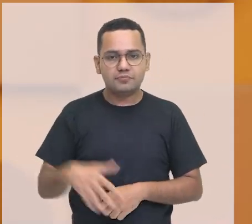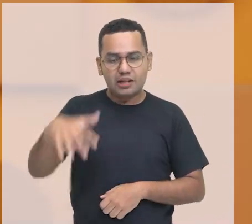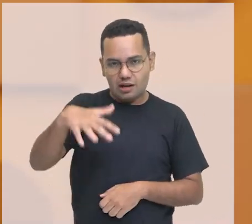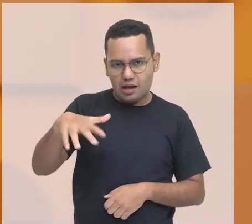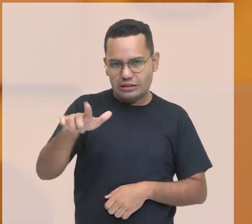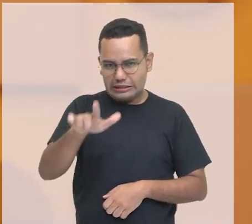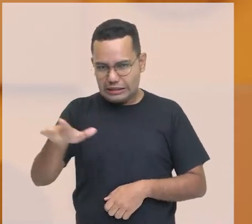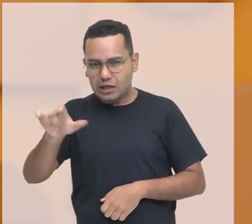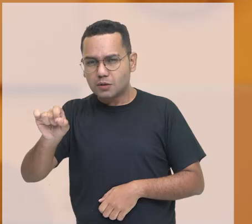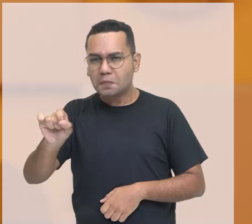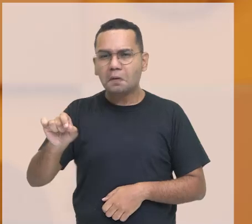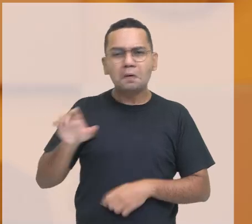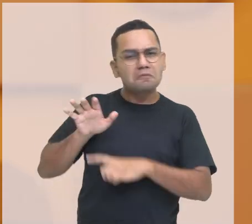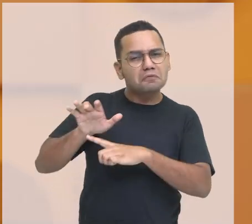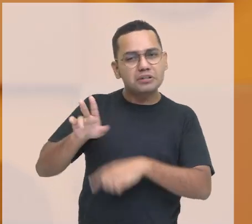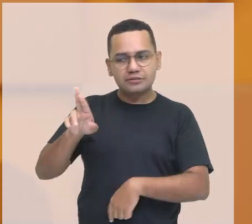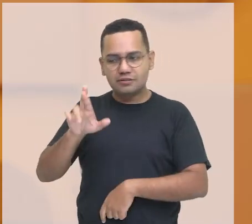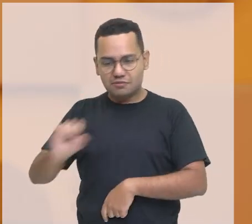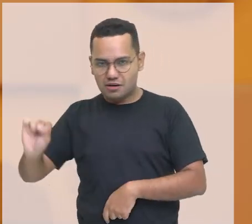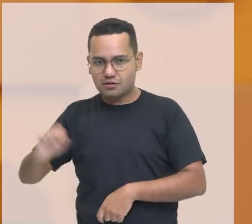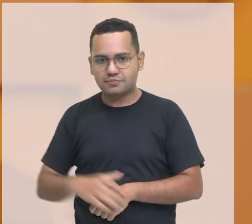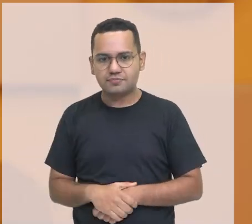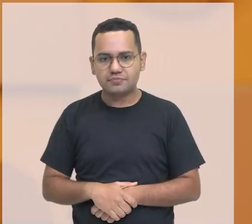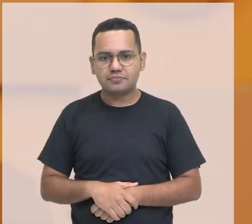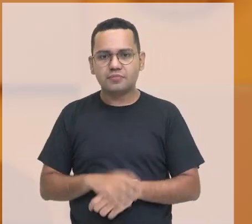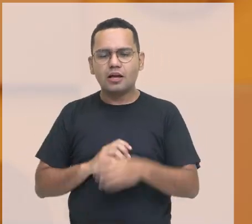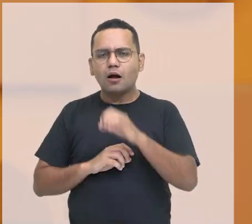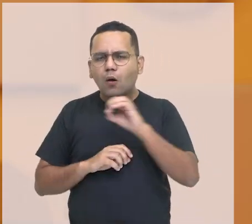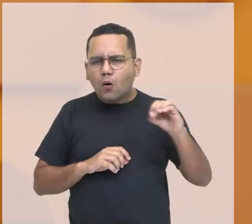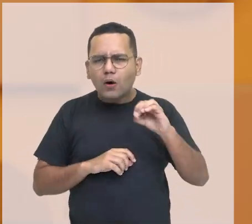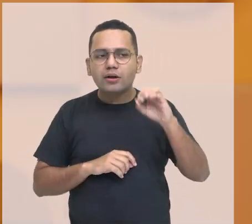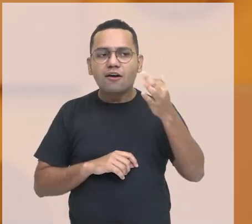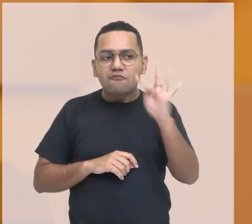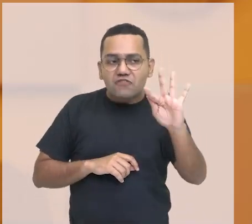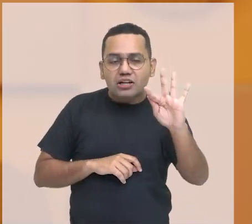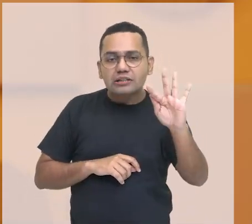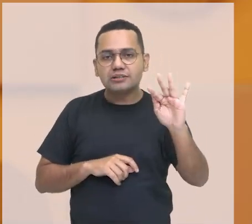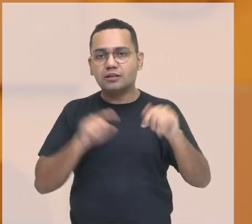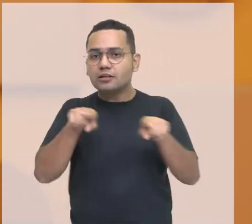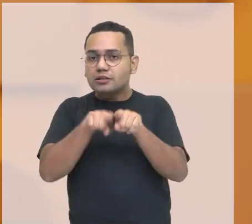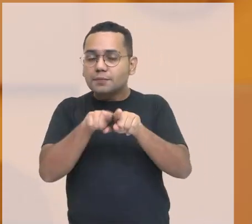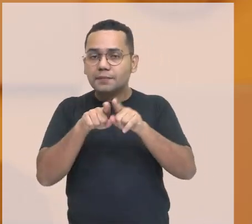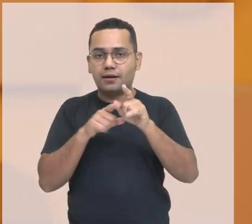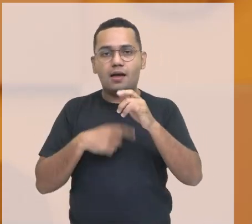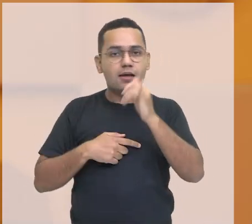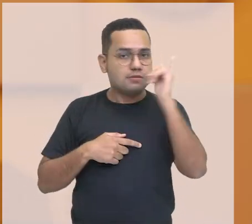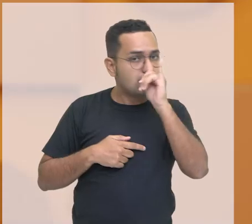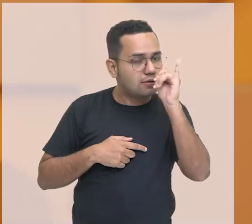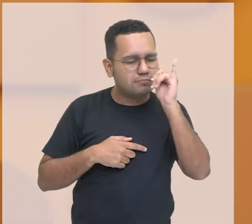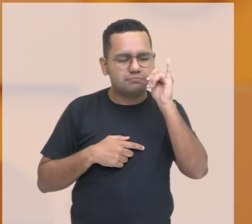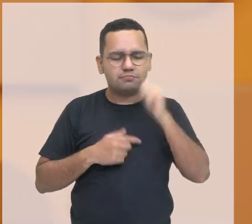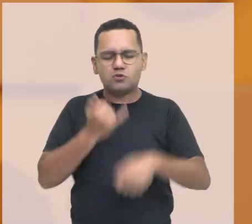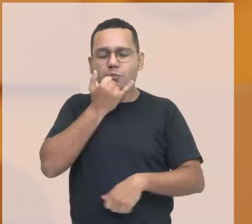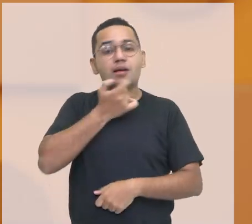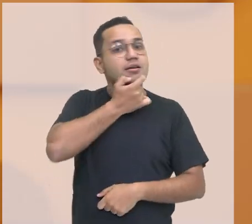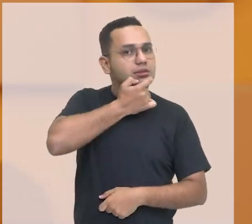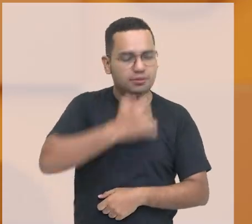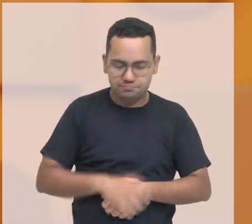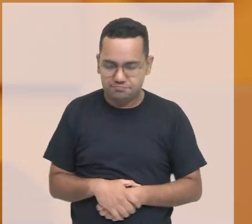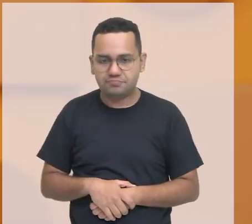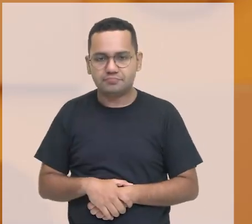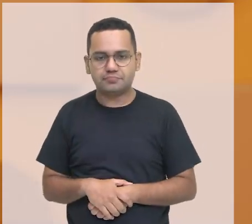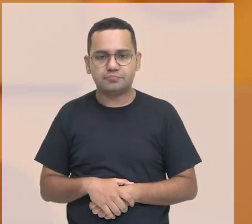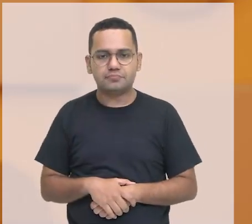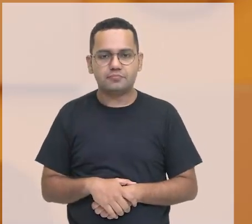a União Soviética e a oeste ali a França e também a Inglaterra. A gente vê então dois grupos